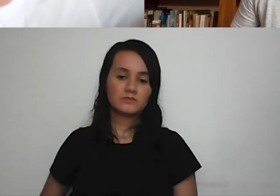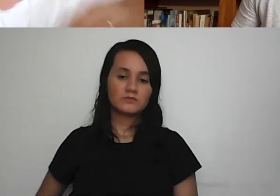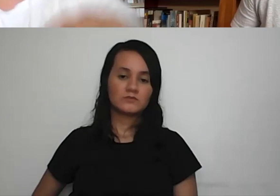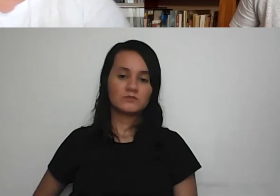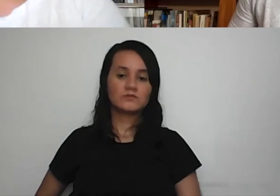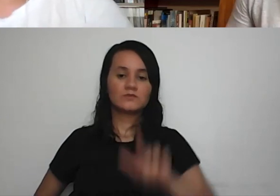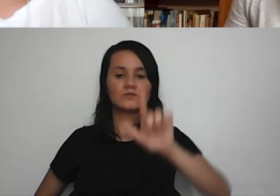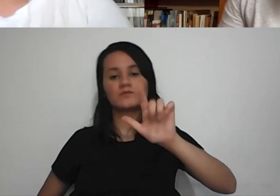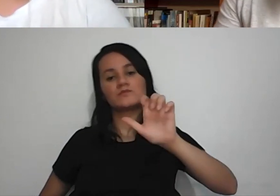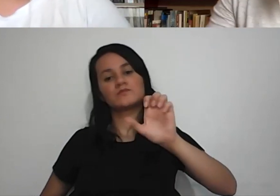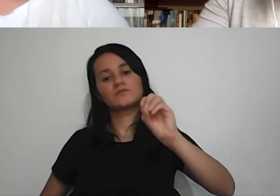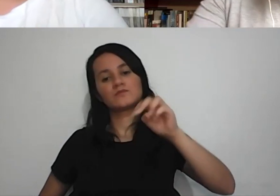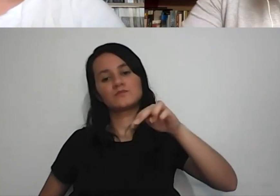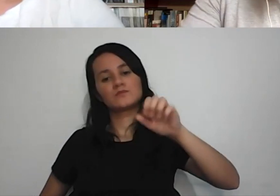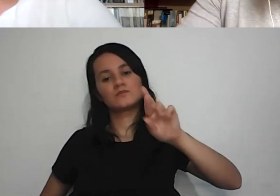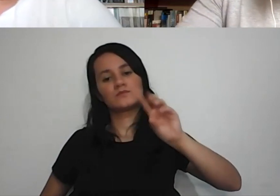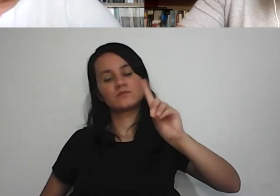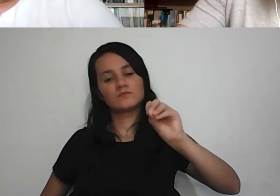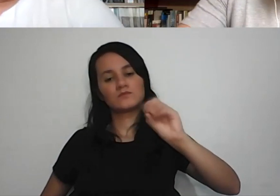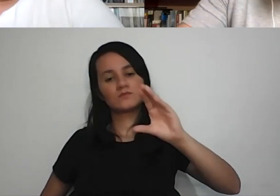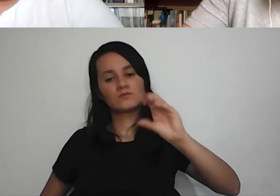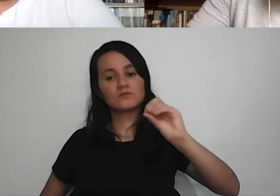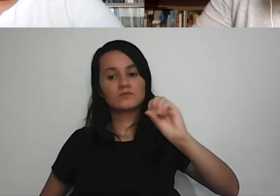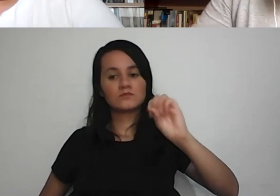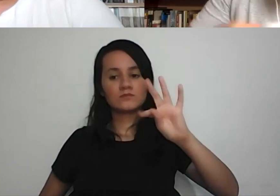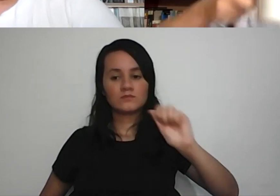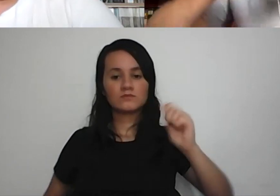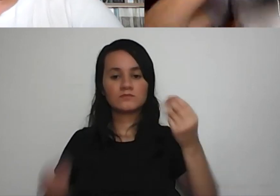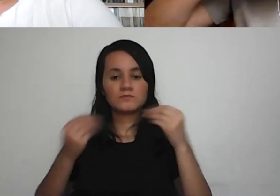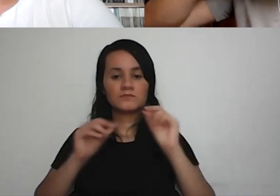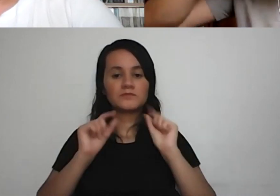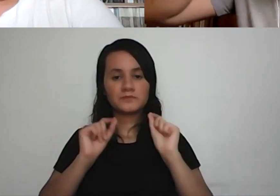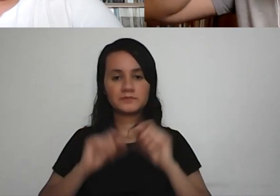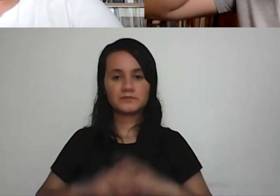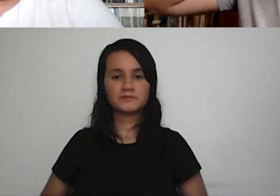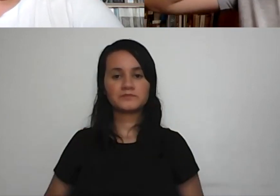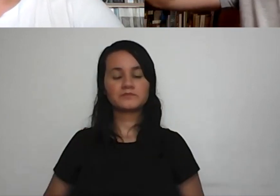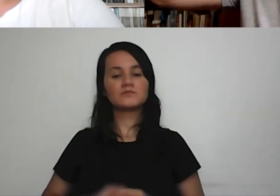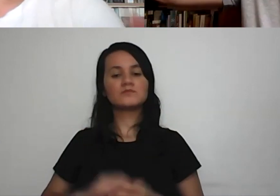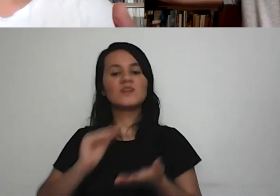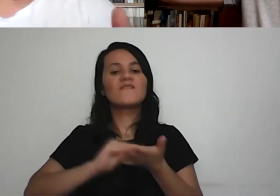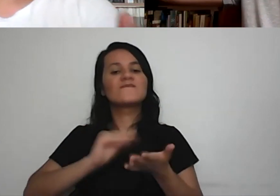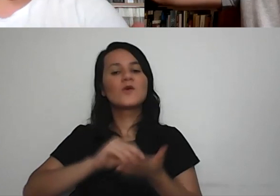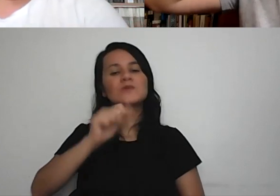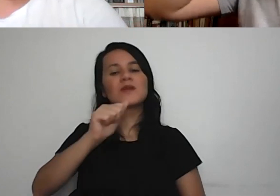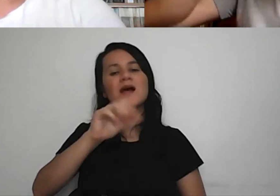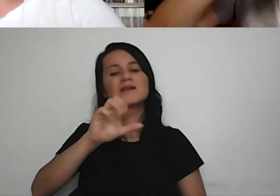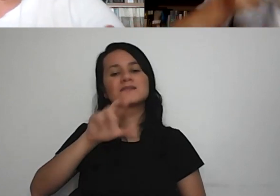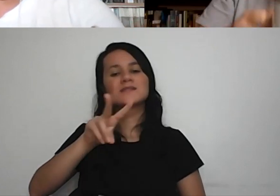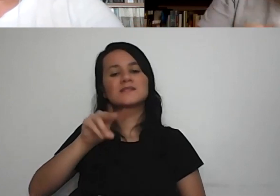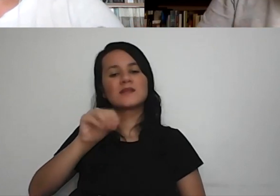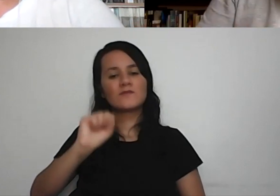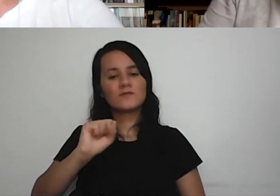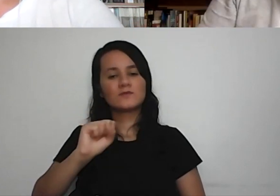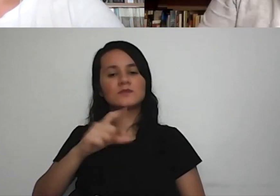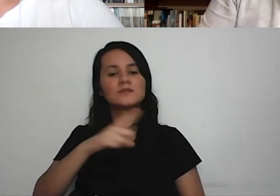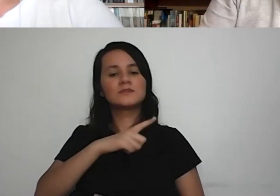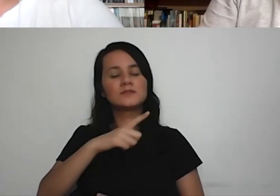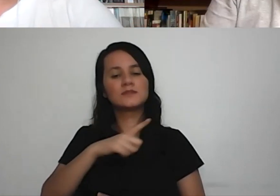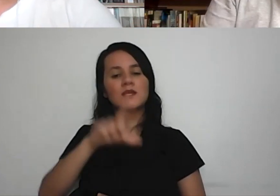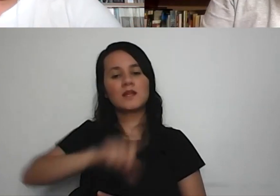Leonardo Costa colocou aqui, né? Sobre o que falta nos acervos. Ele fala literaturas insurgentes,